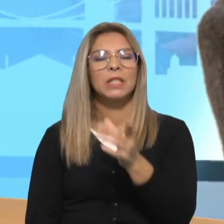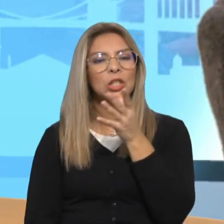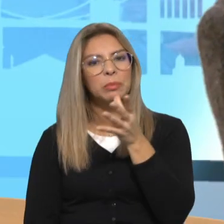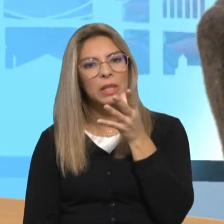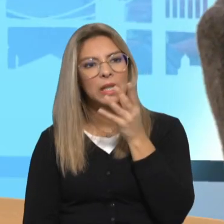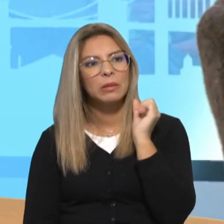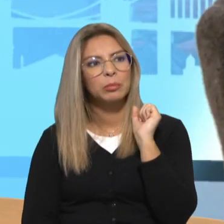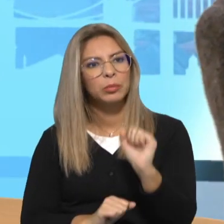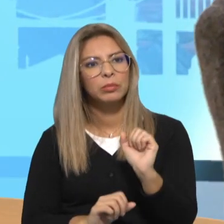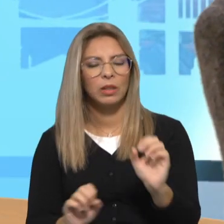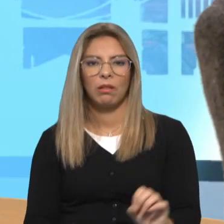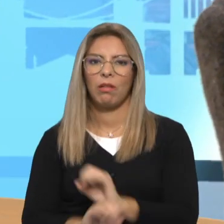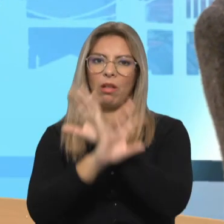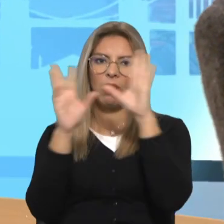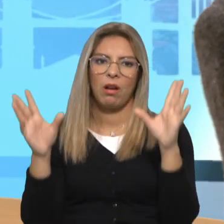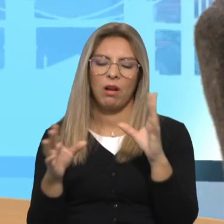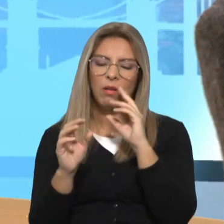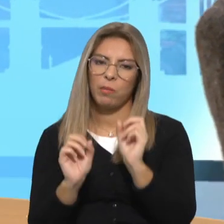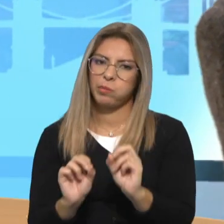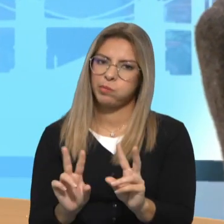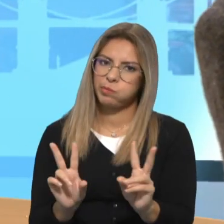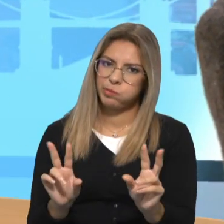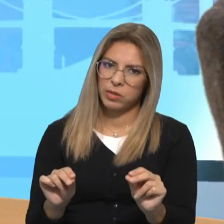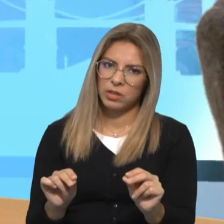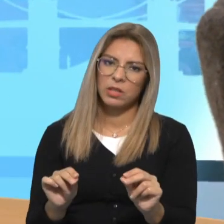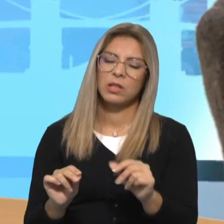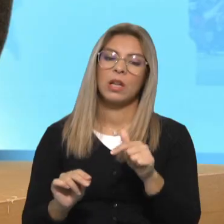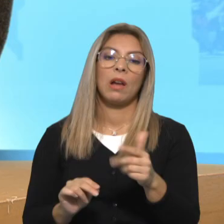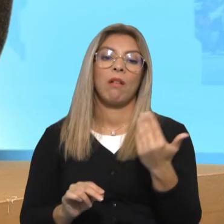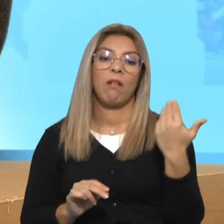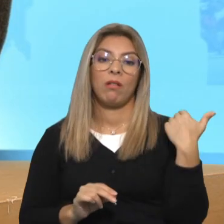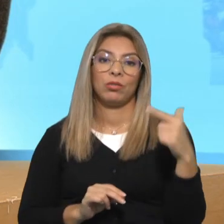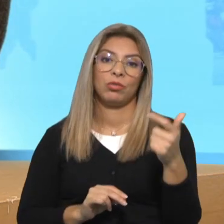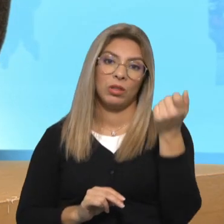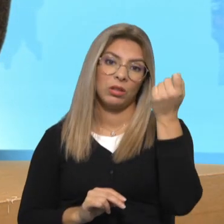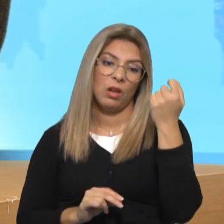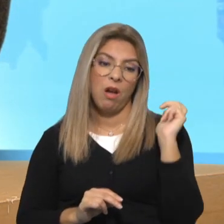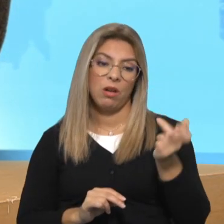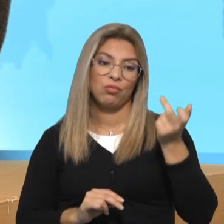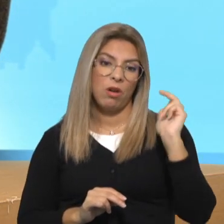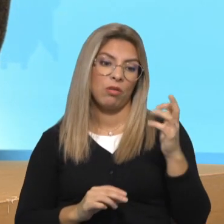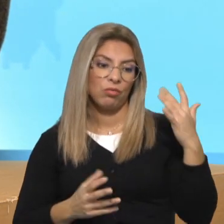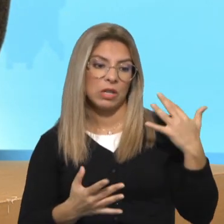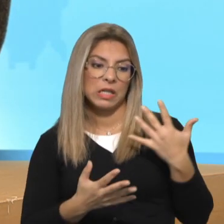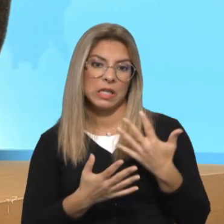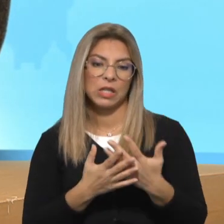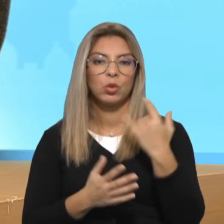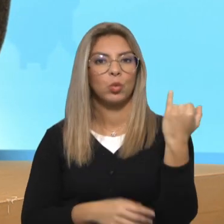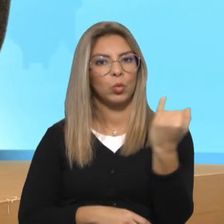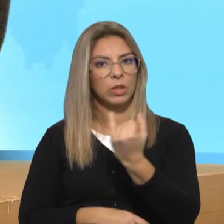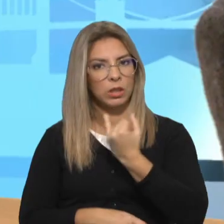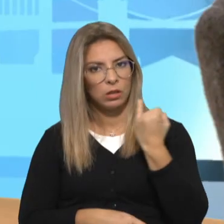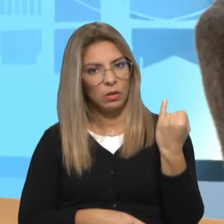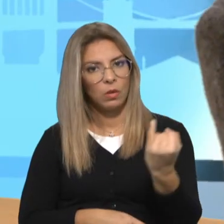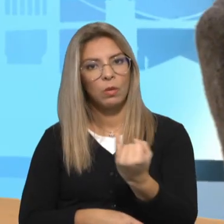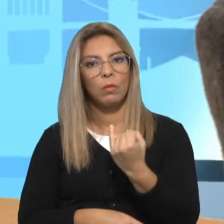grande purificação que, ao longo dos séculos, a história foi tornando pesada a instituição. Há aí